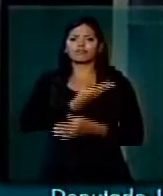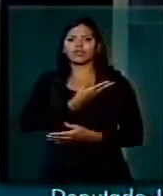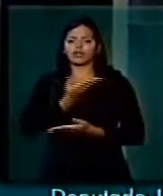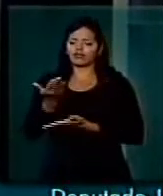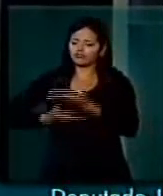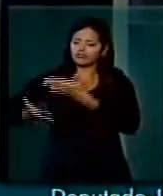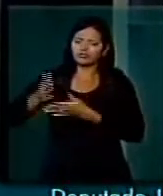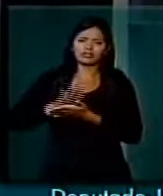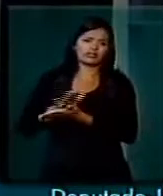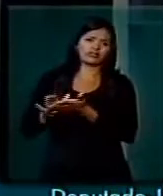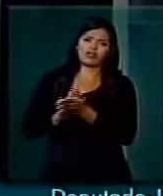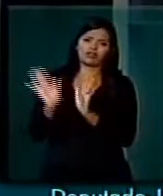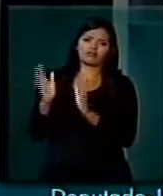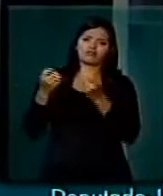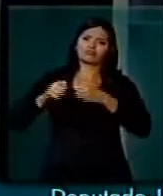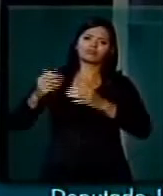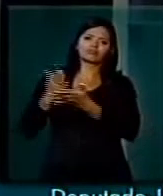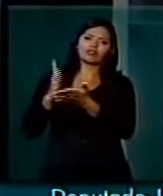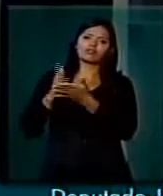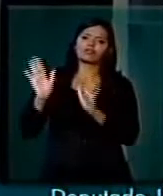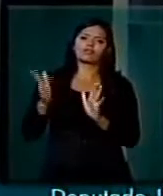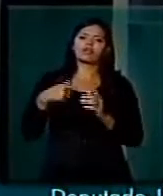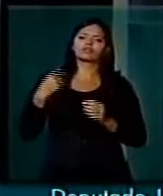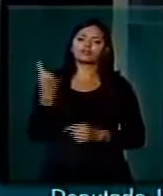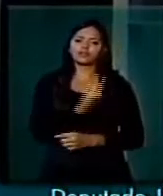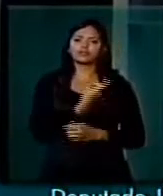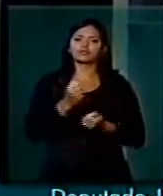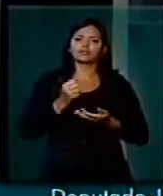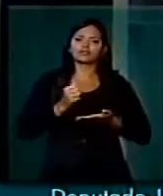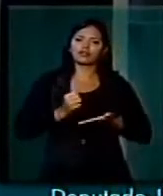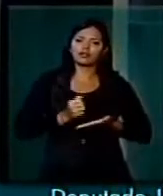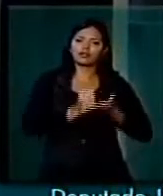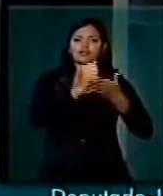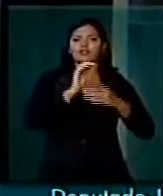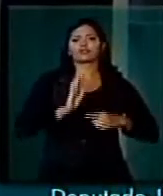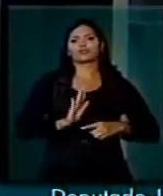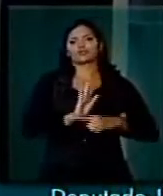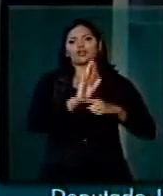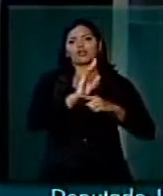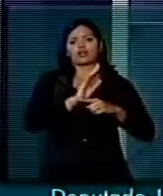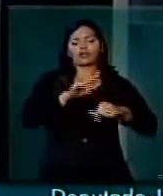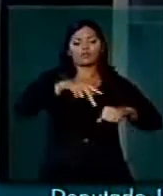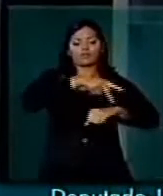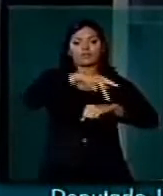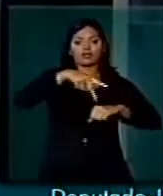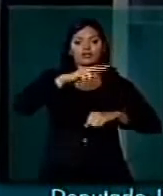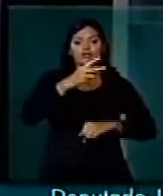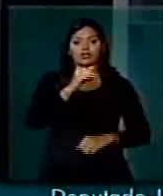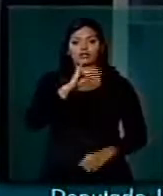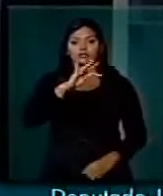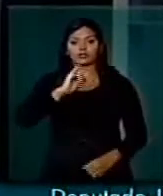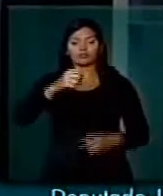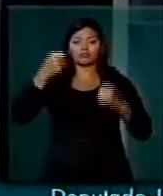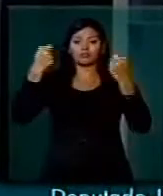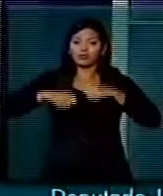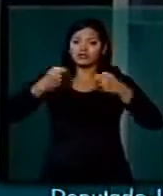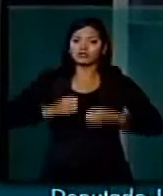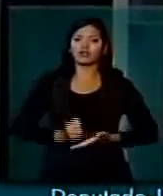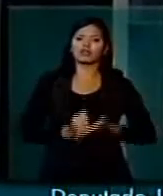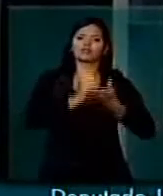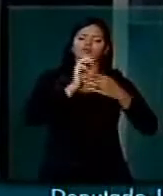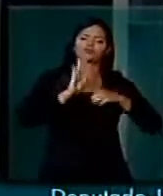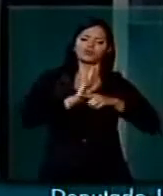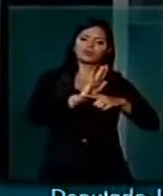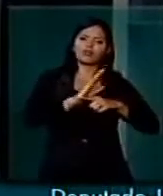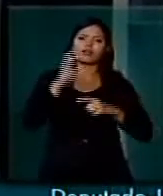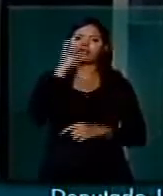ajudarmos, estender a mão. É uma nação que está precisando de socorro. O estado